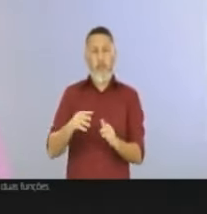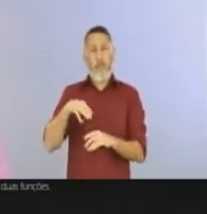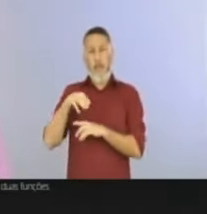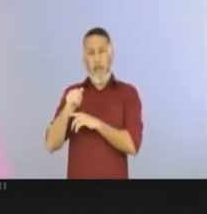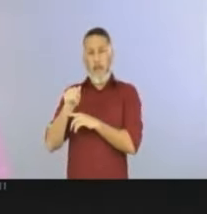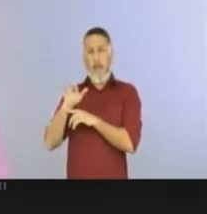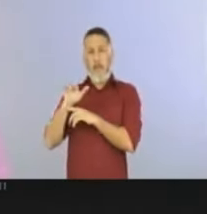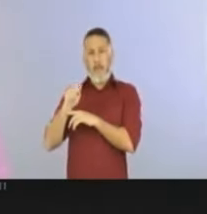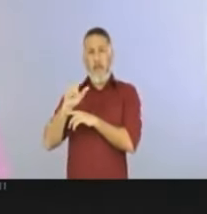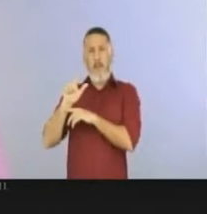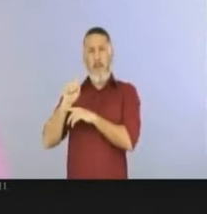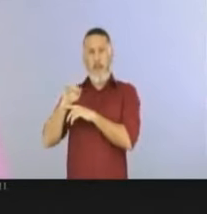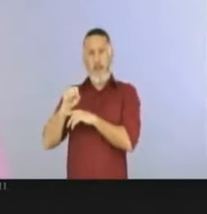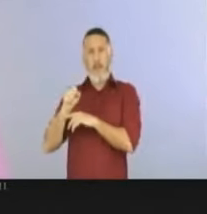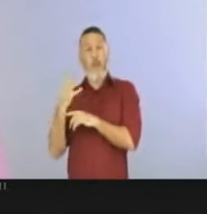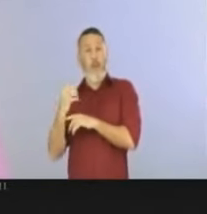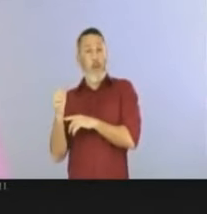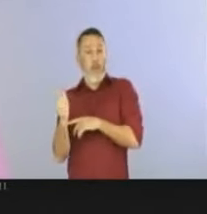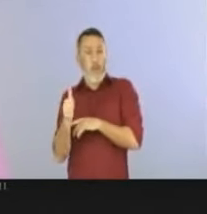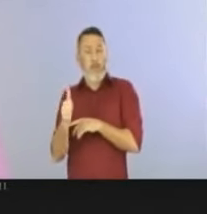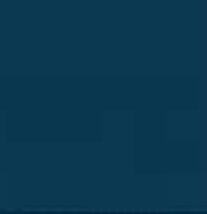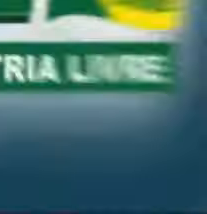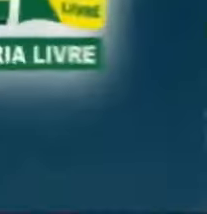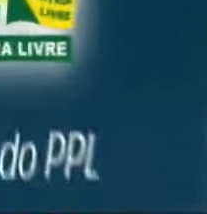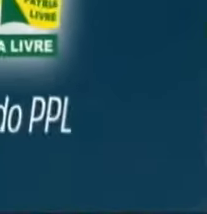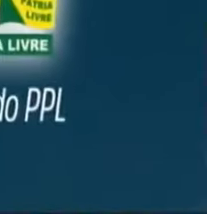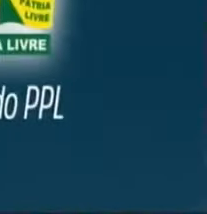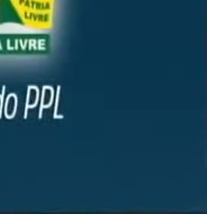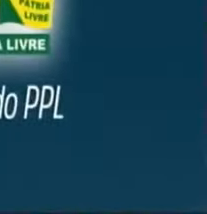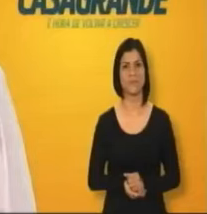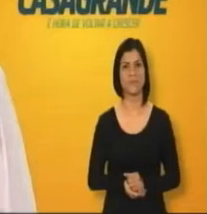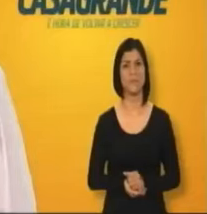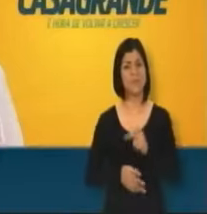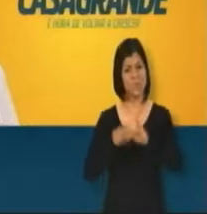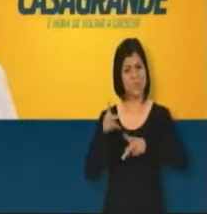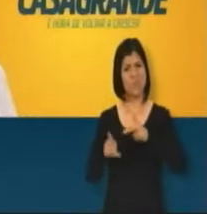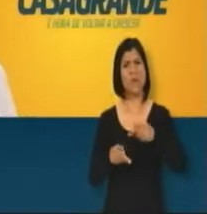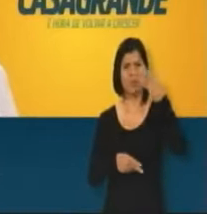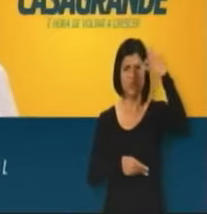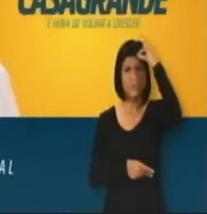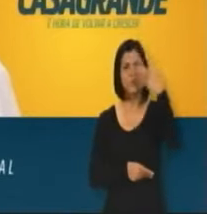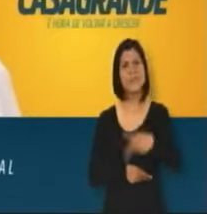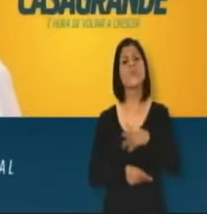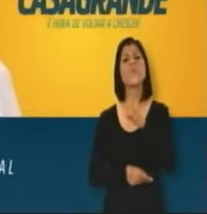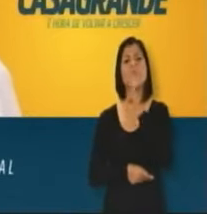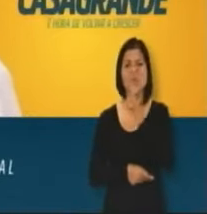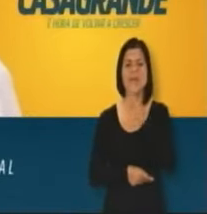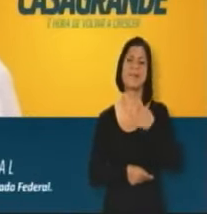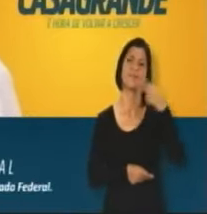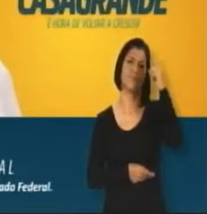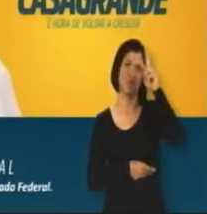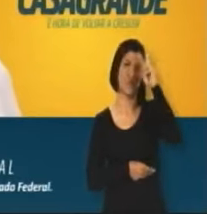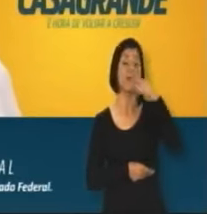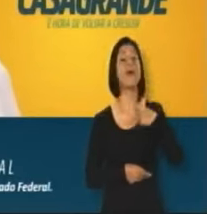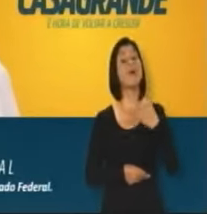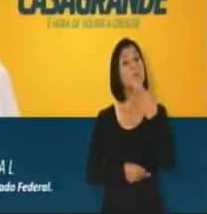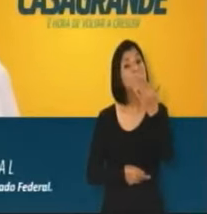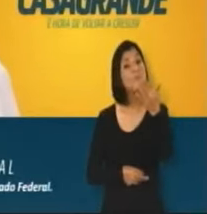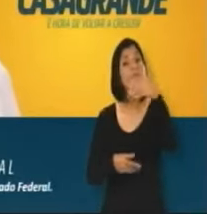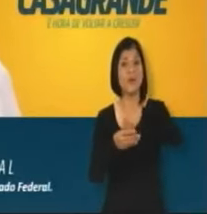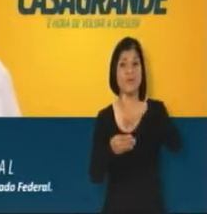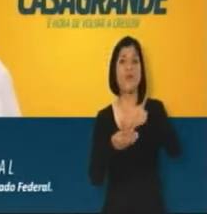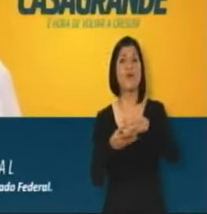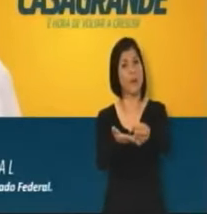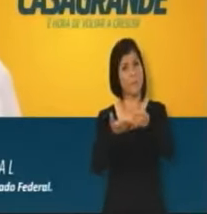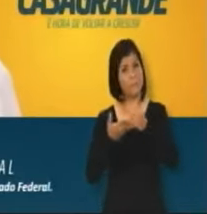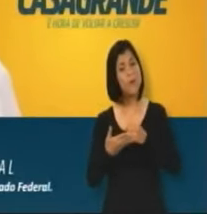funções. Sou Márcia Lamas, 4011. O povo capixaba conhece minha história. Por isso, quero pedir o seu voto e